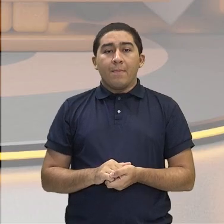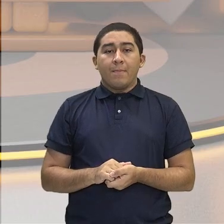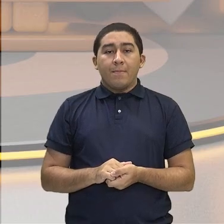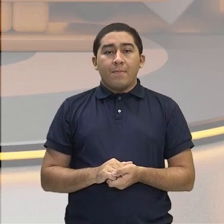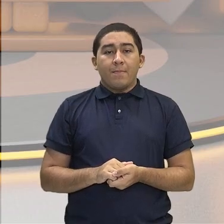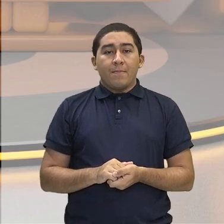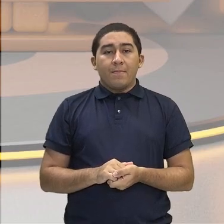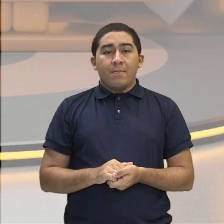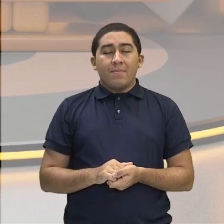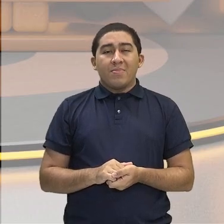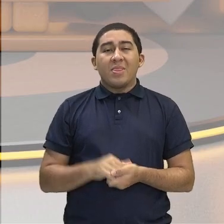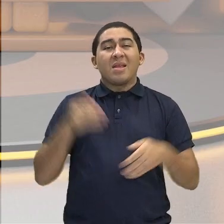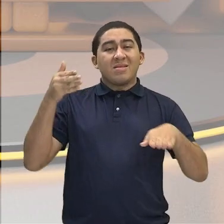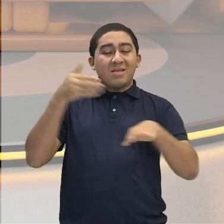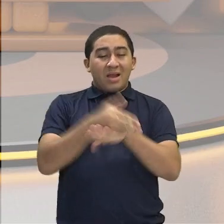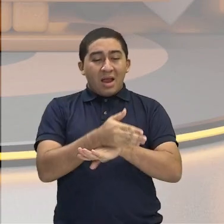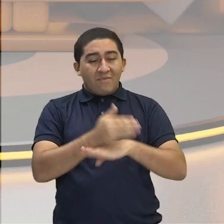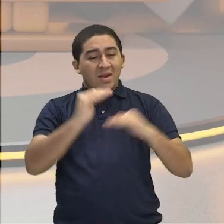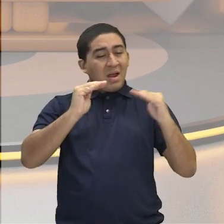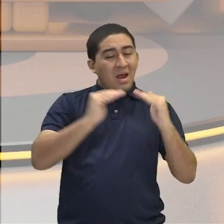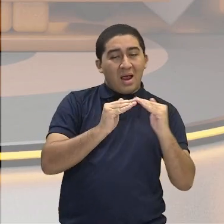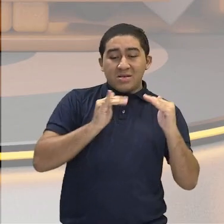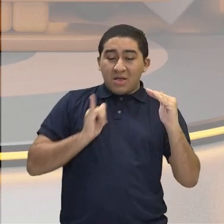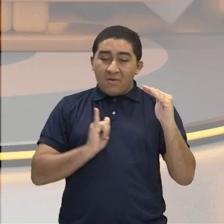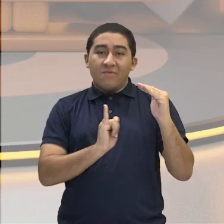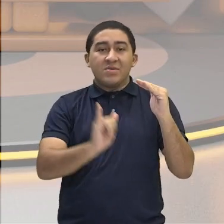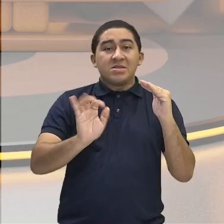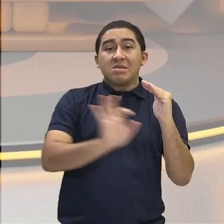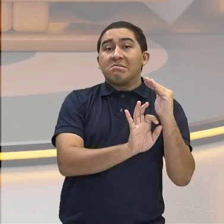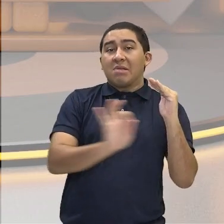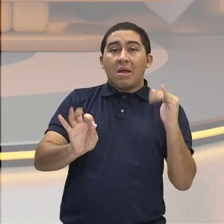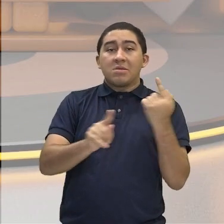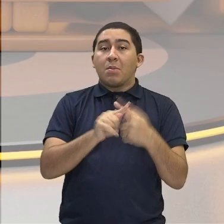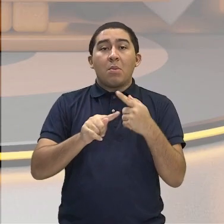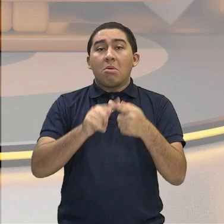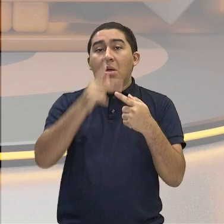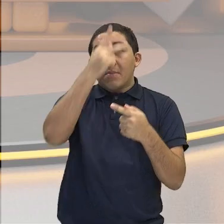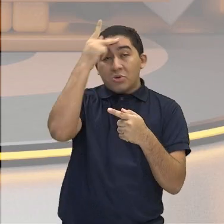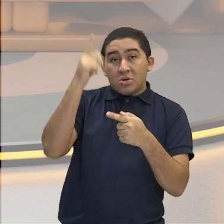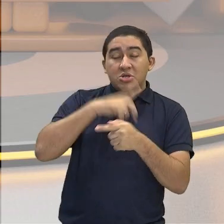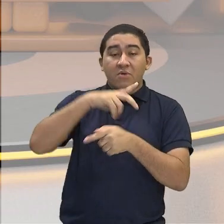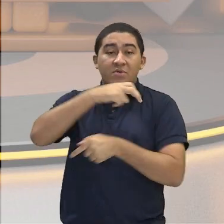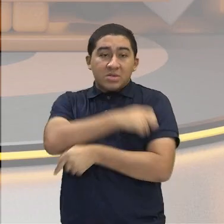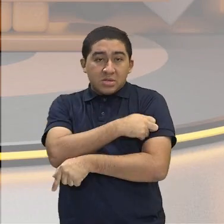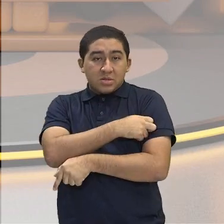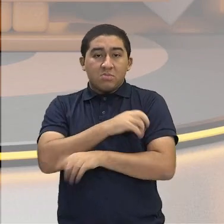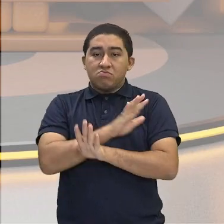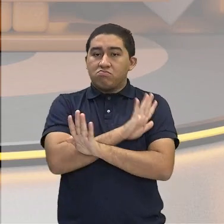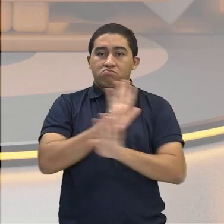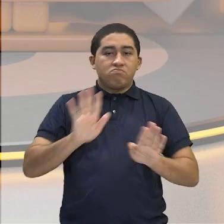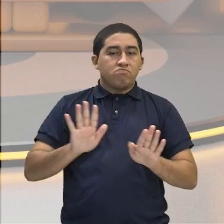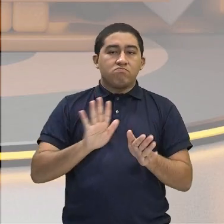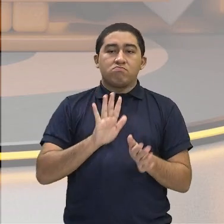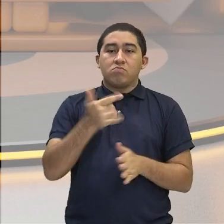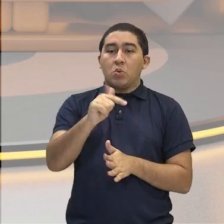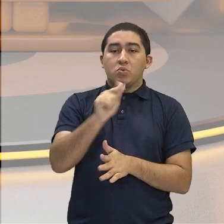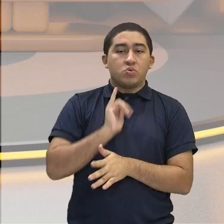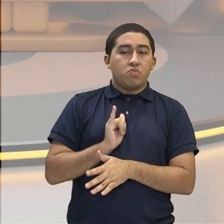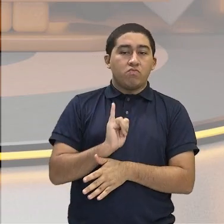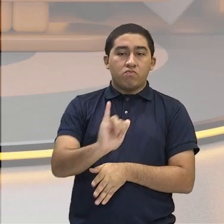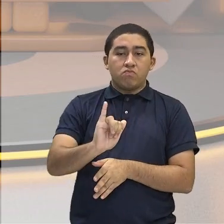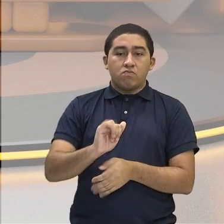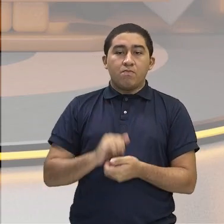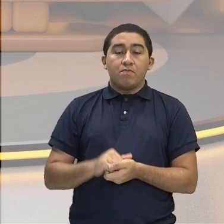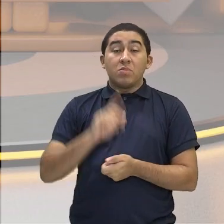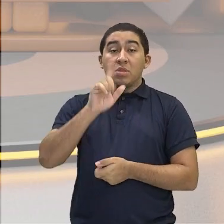entravam porta dentro das casas, não avisavam o porquê que as pessoas estavam sendo vacinadas e, no caso, naquele